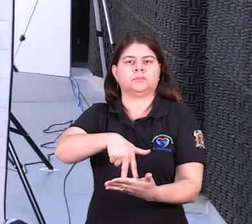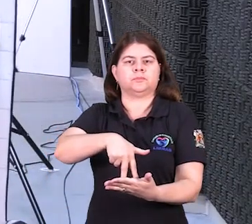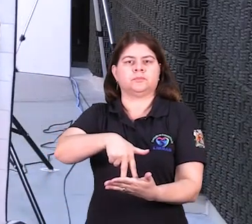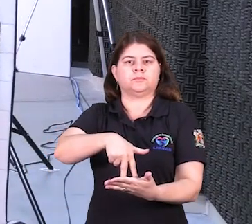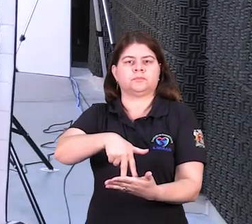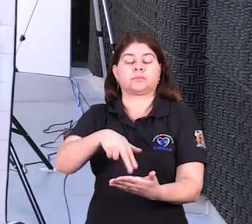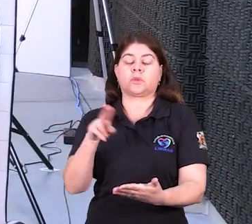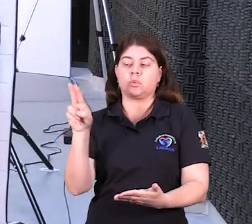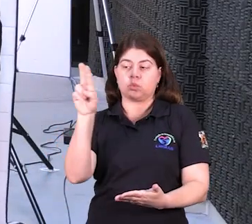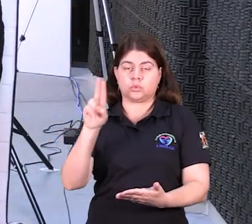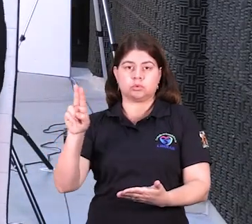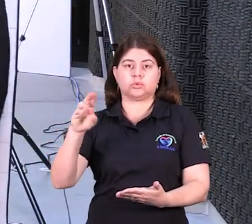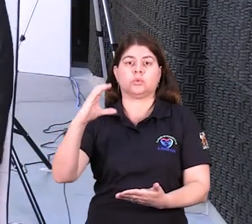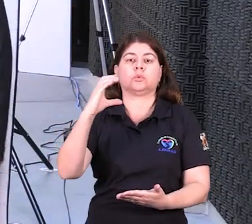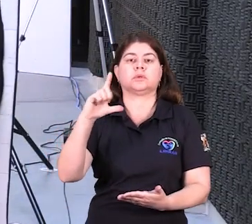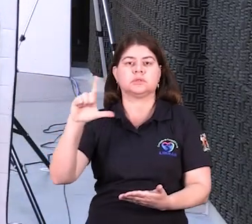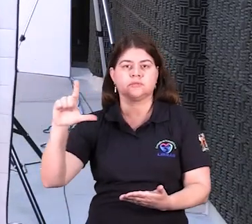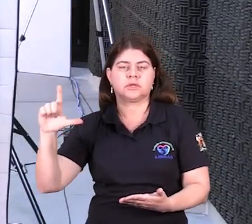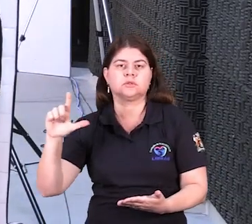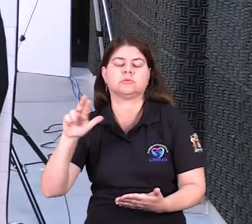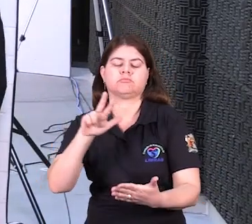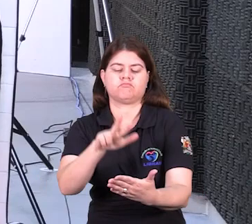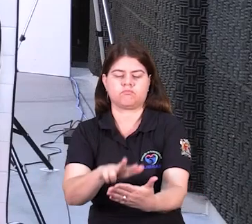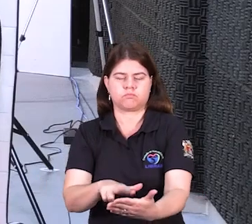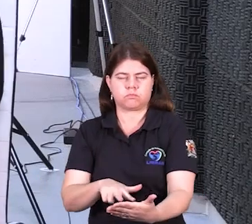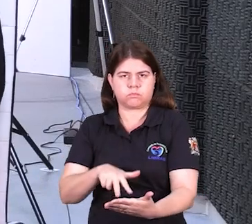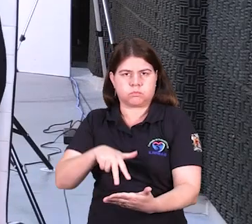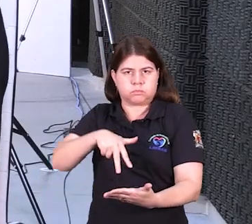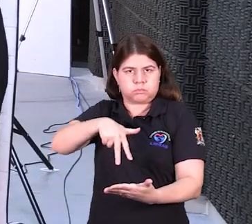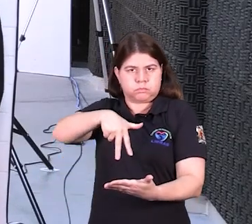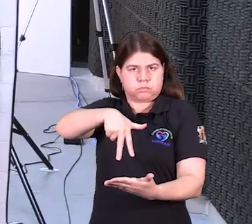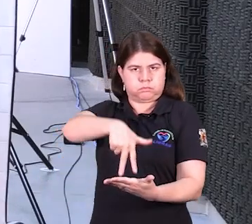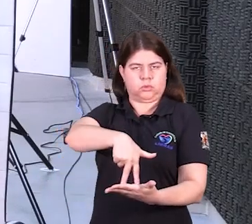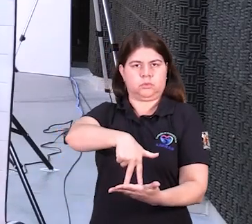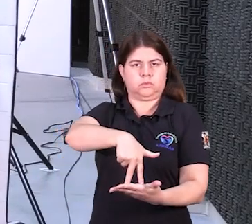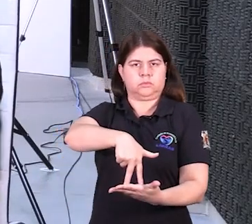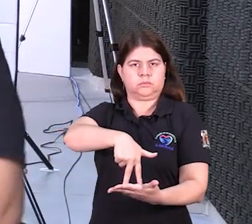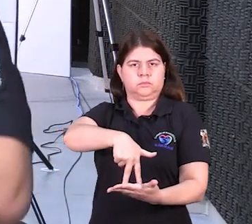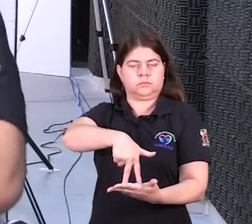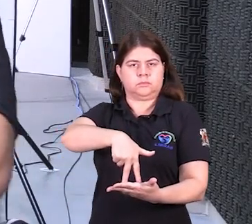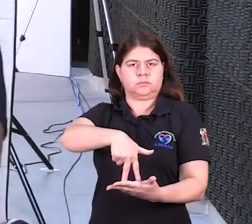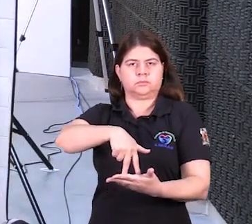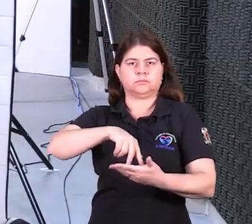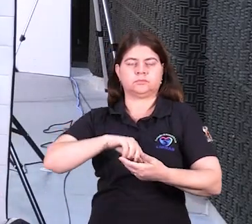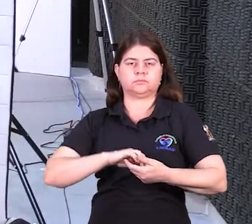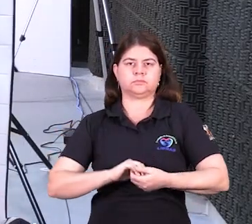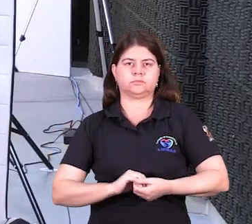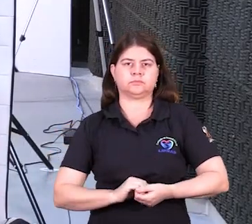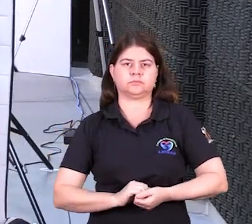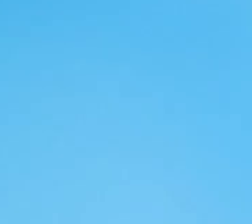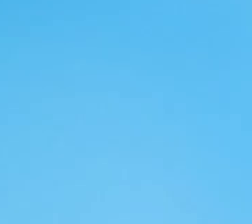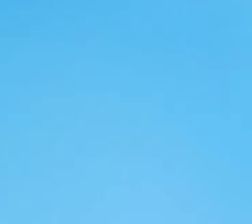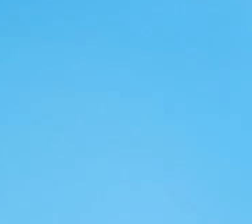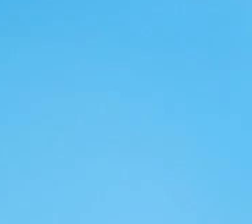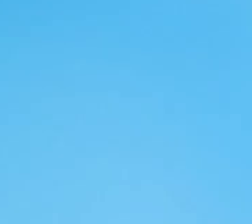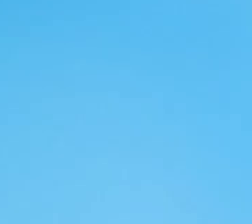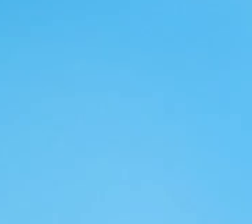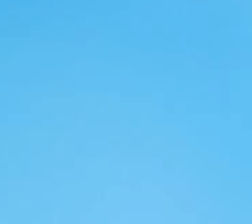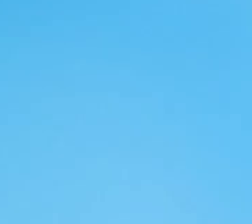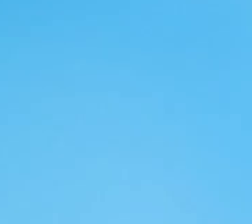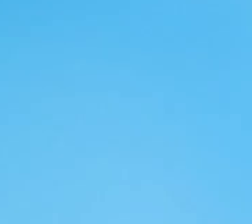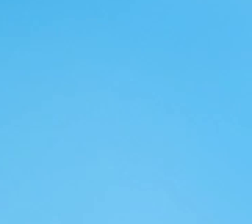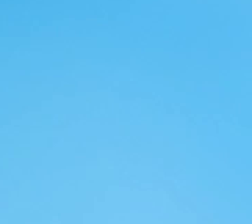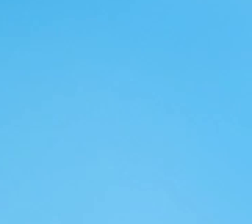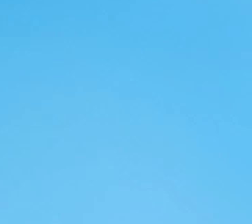é um posicionamento. Então a gente fez com classificador de pessoa, a pessoa se posicionando. Eis